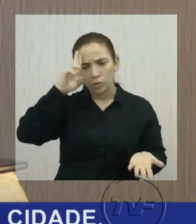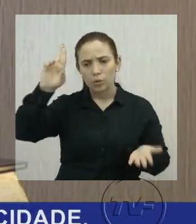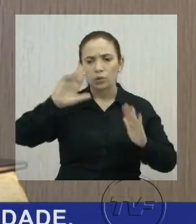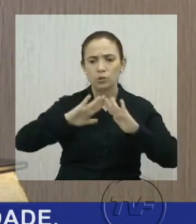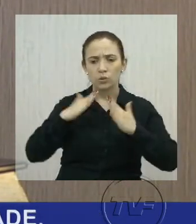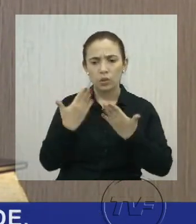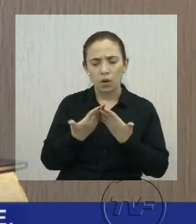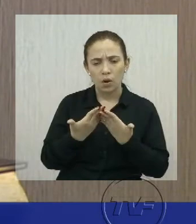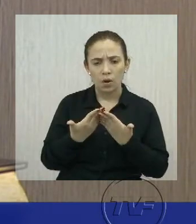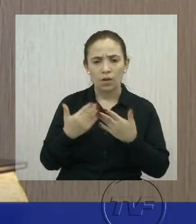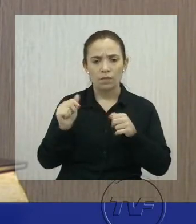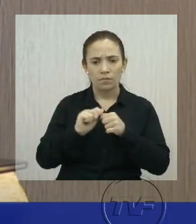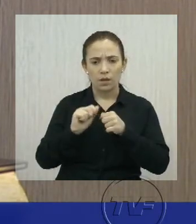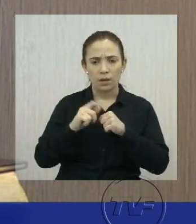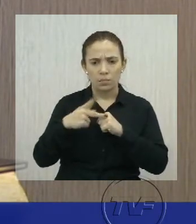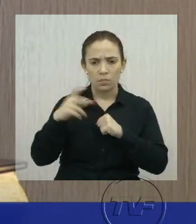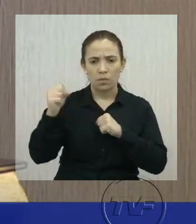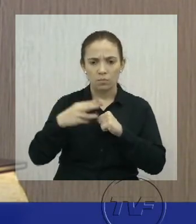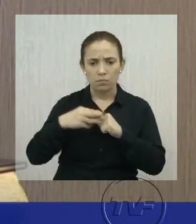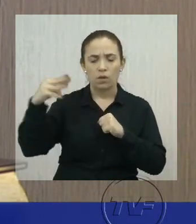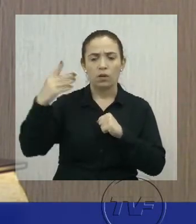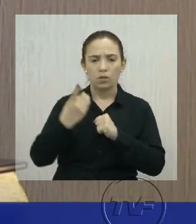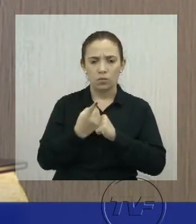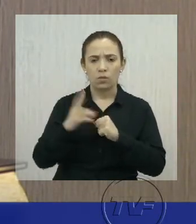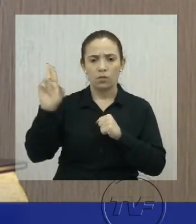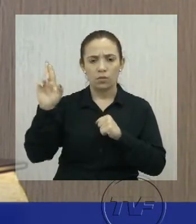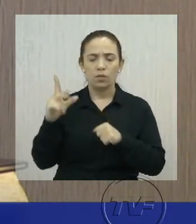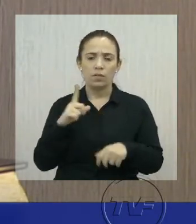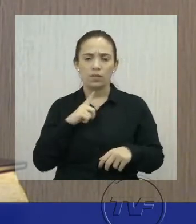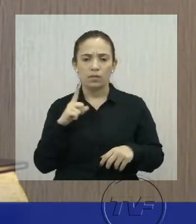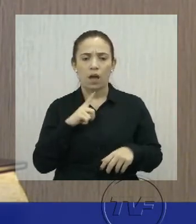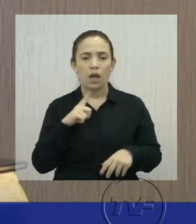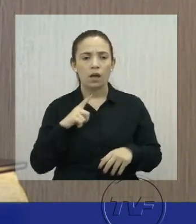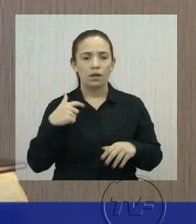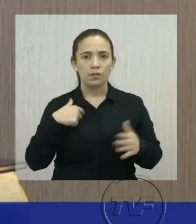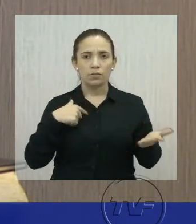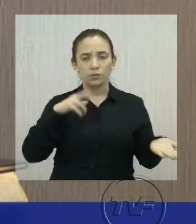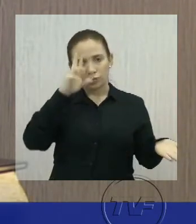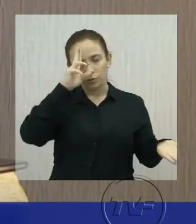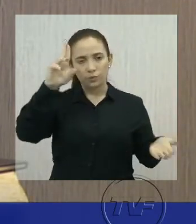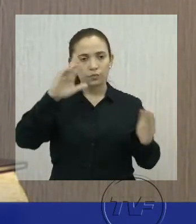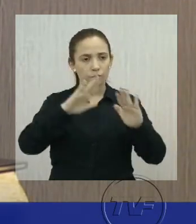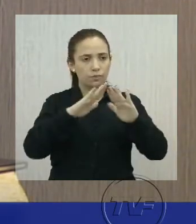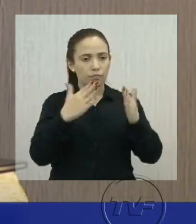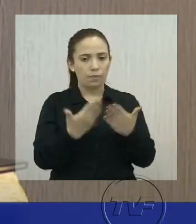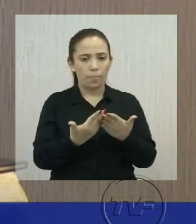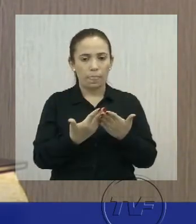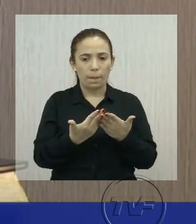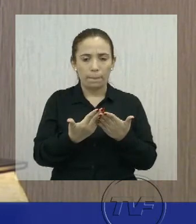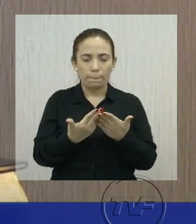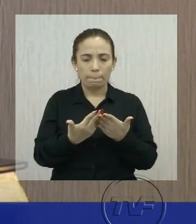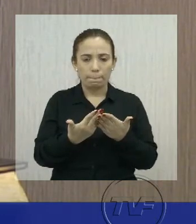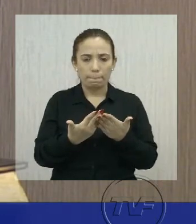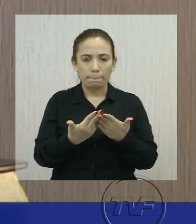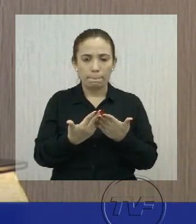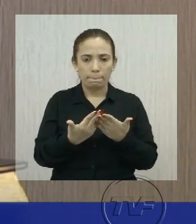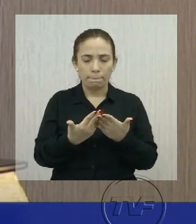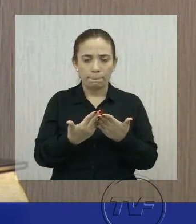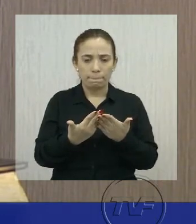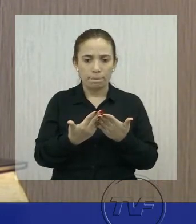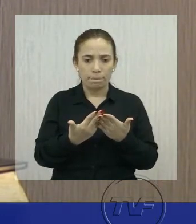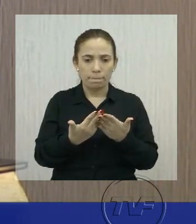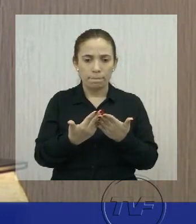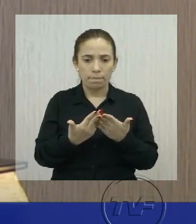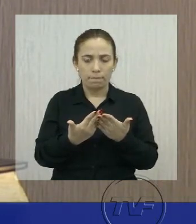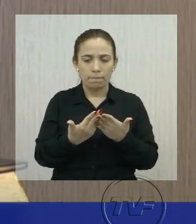fez pós-graduação, mestrado, doutorado, está lá dirigindo uma escola, para atender. Você esqueceu 2 certificados. O